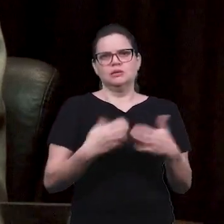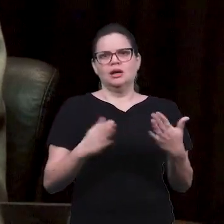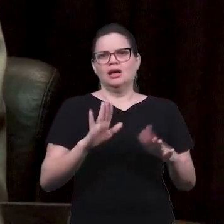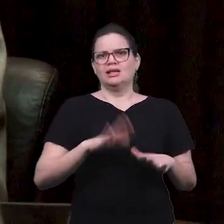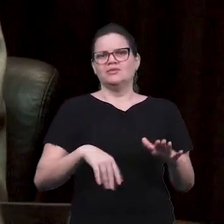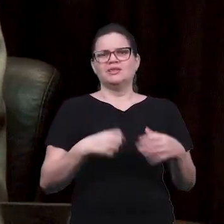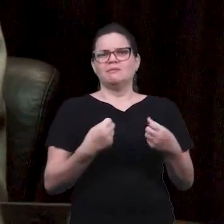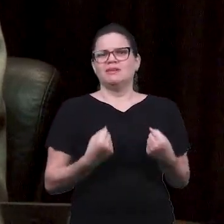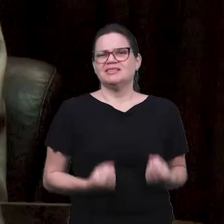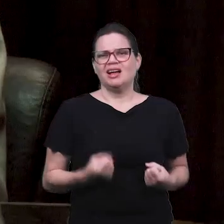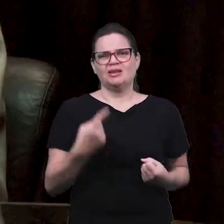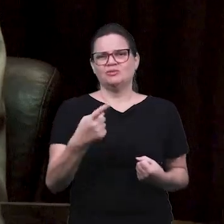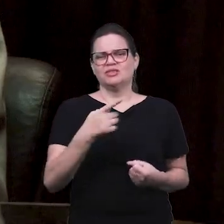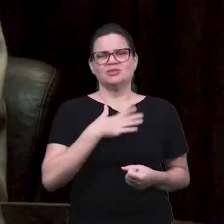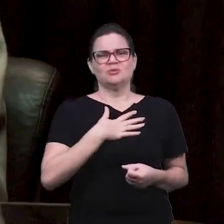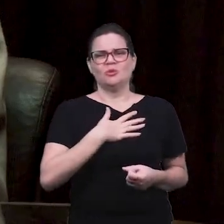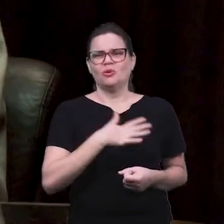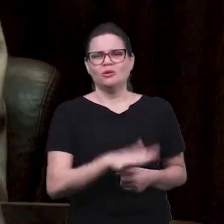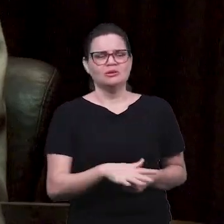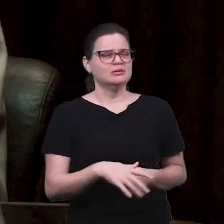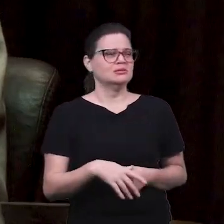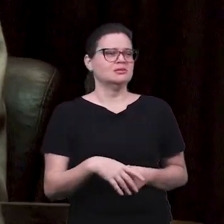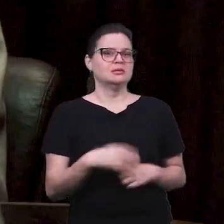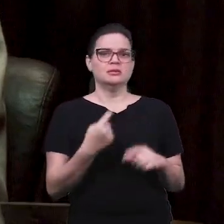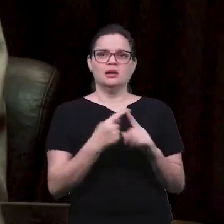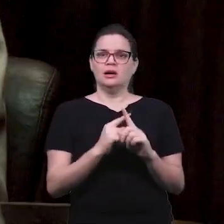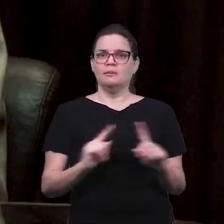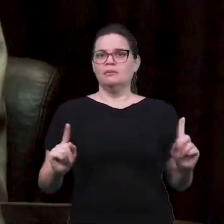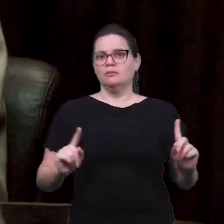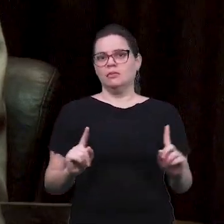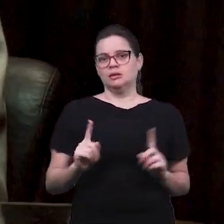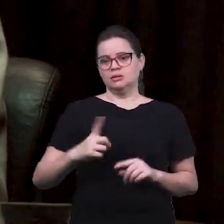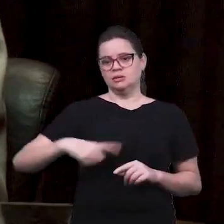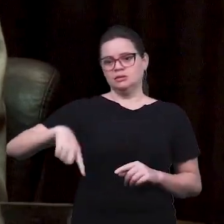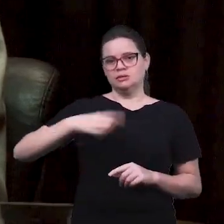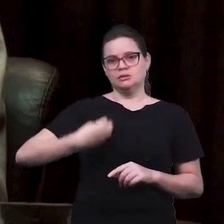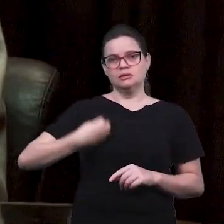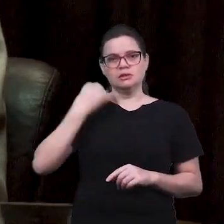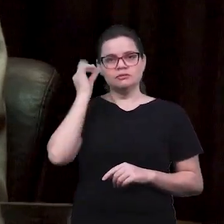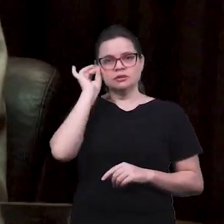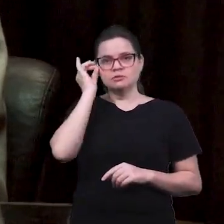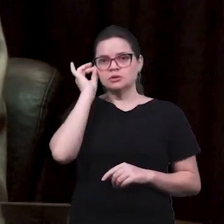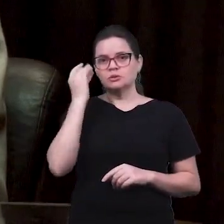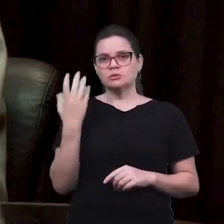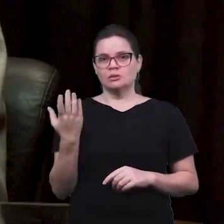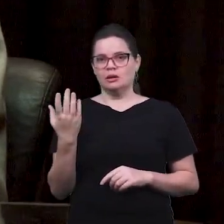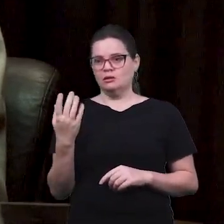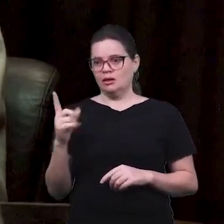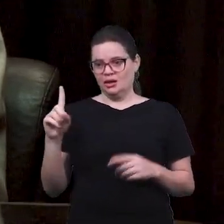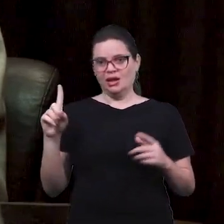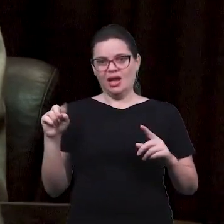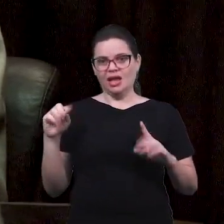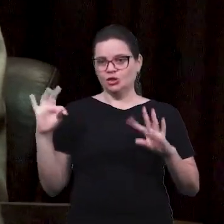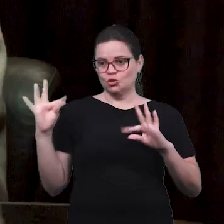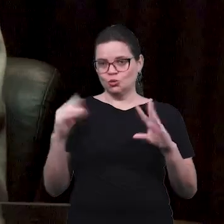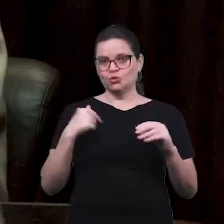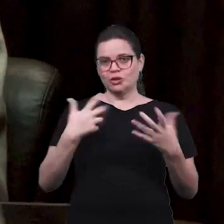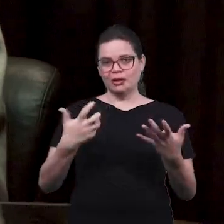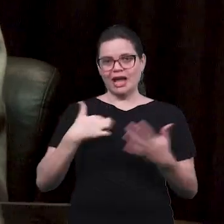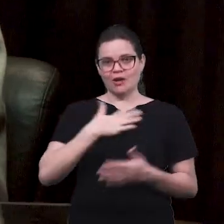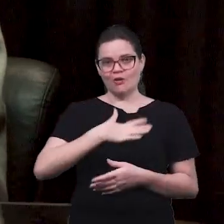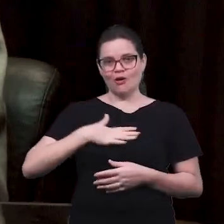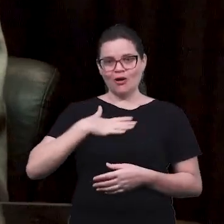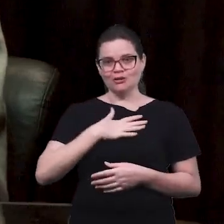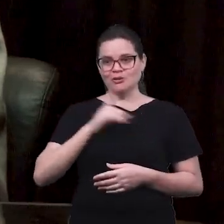mas porque isso também nós temos na nossa vida espiritual. Nem Sim. Tudo é tudo aquilo que a gente quer, que a